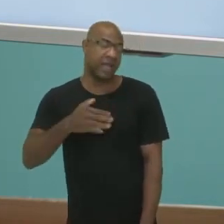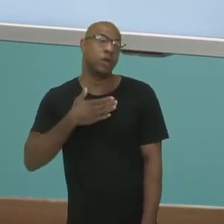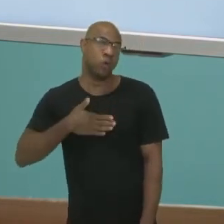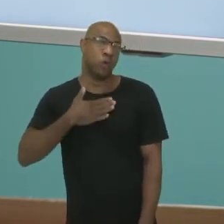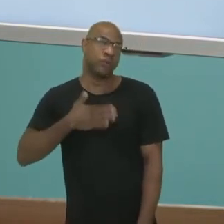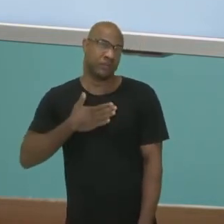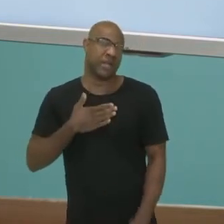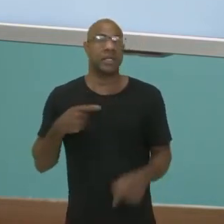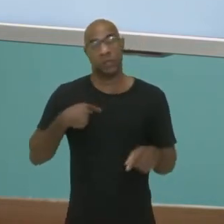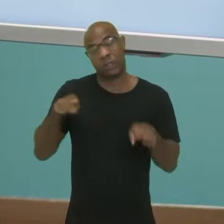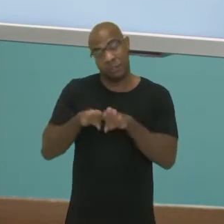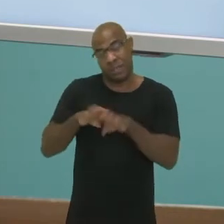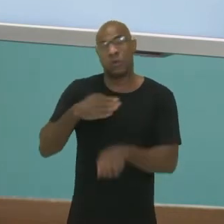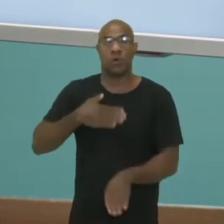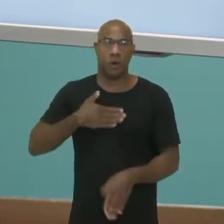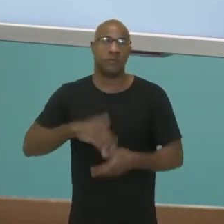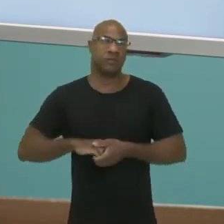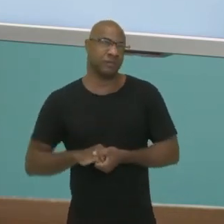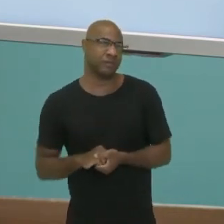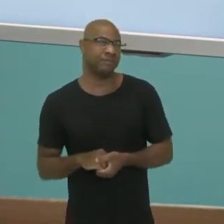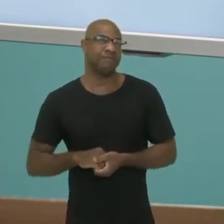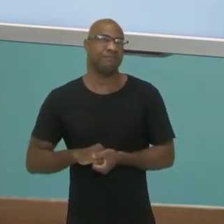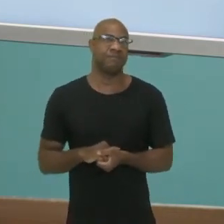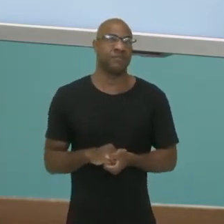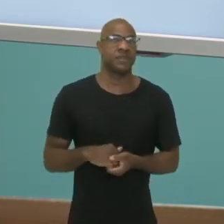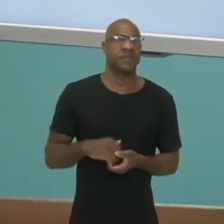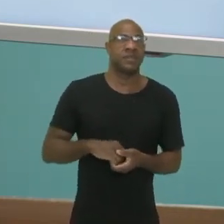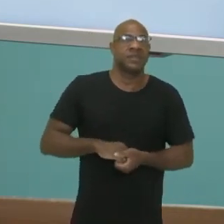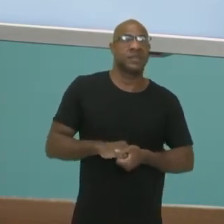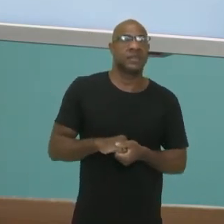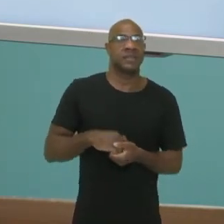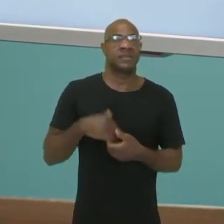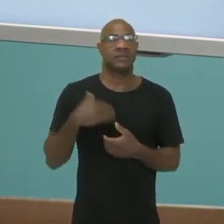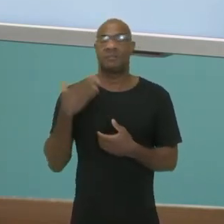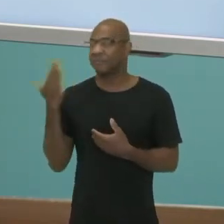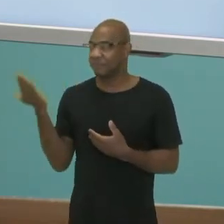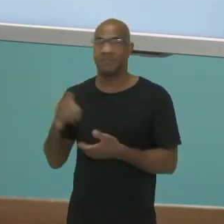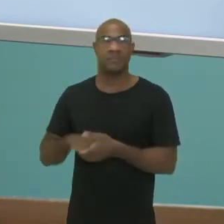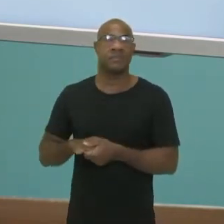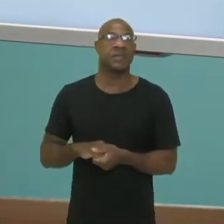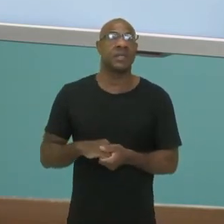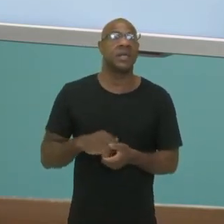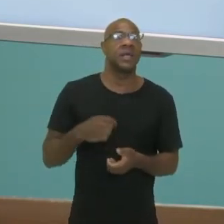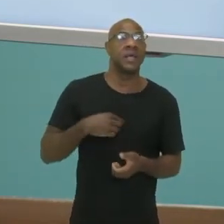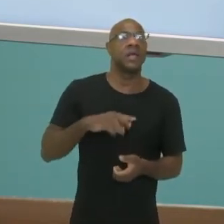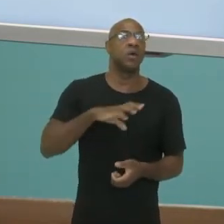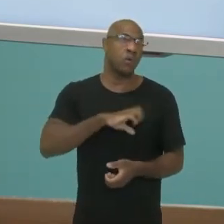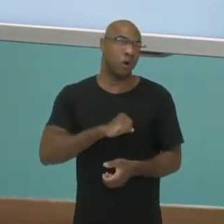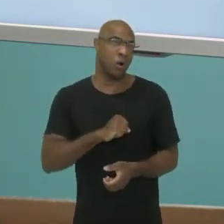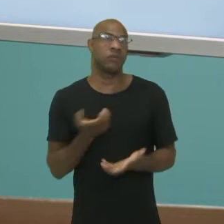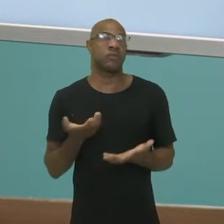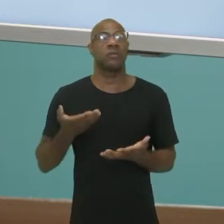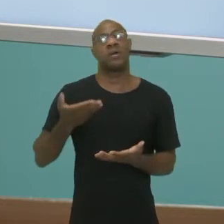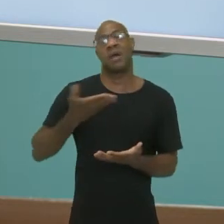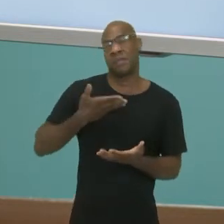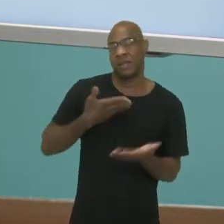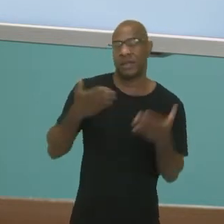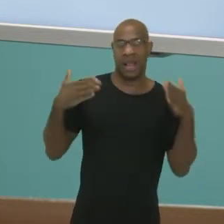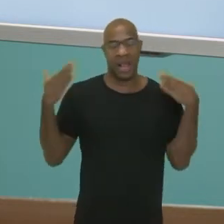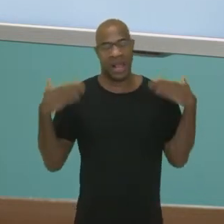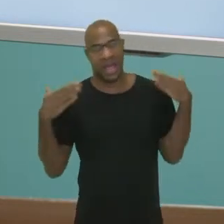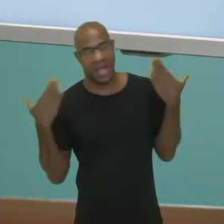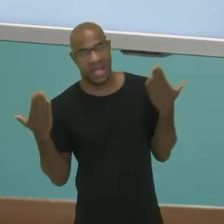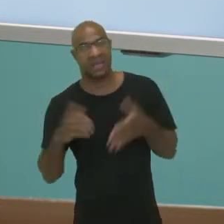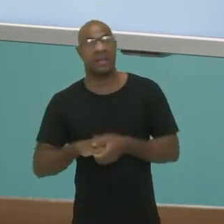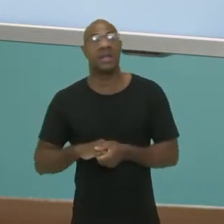como eu gosto. Os Beatles eu gosto também porque são muito alegres, estão de acordo comigo em muitas coisas e